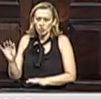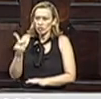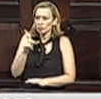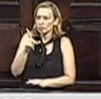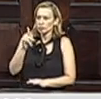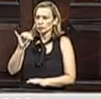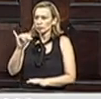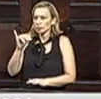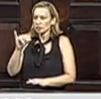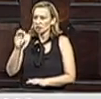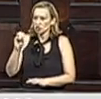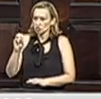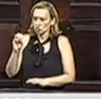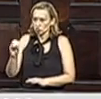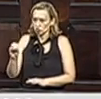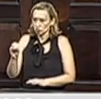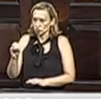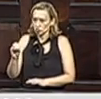professores,